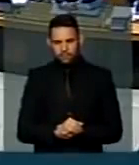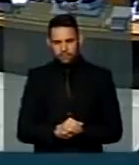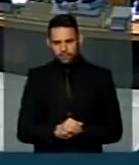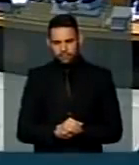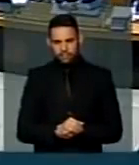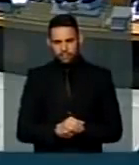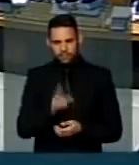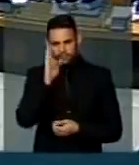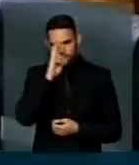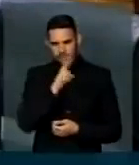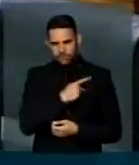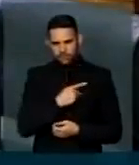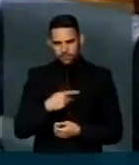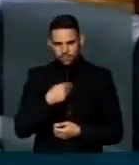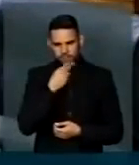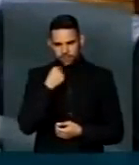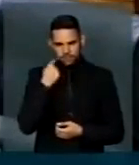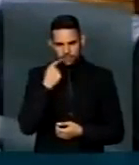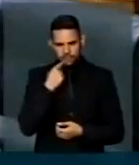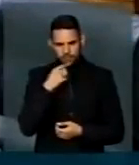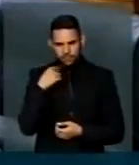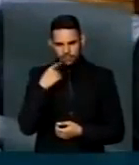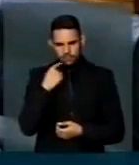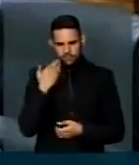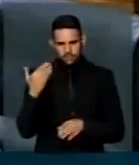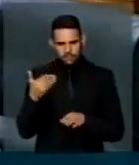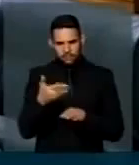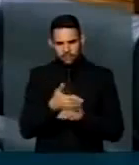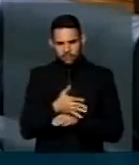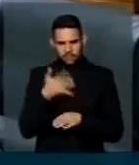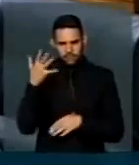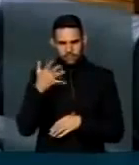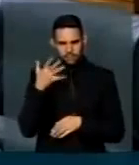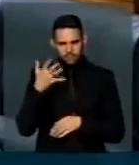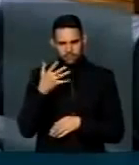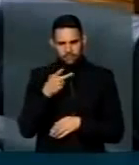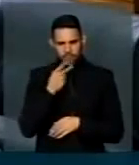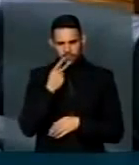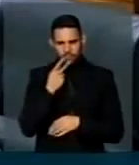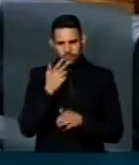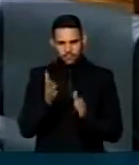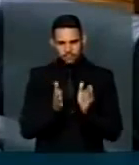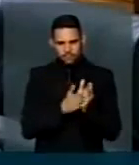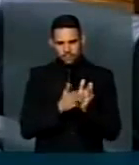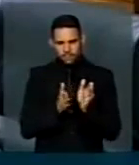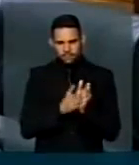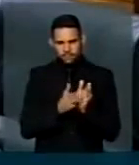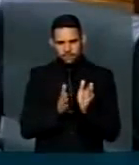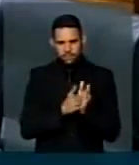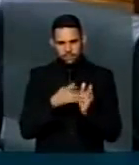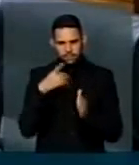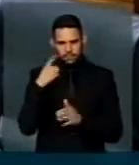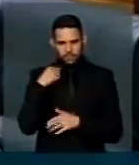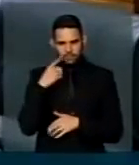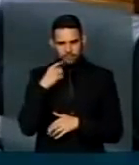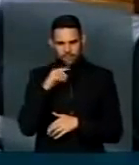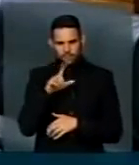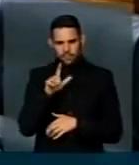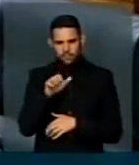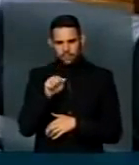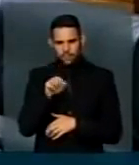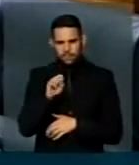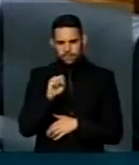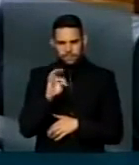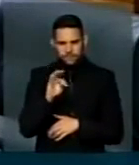Presidente, senhoras e senhores deputados, venho a essa tribuna para parabenizar o deputado